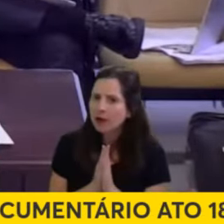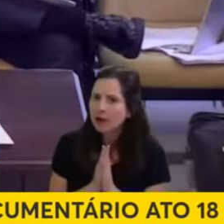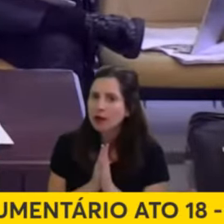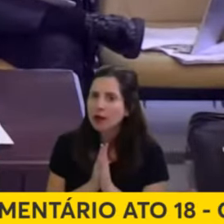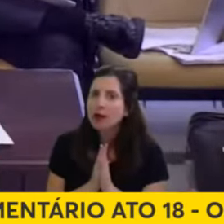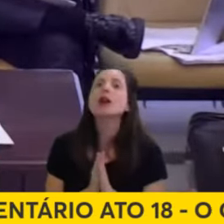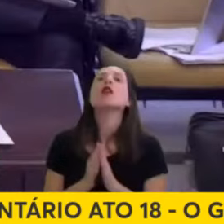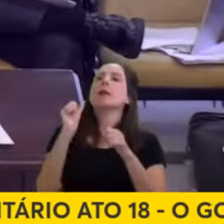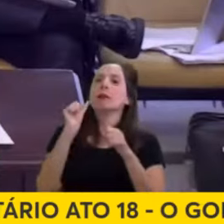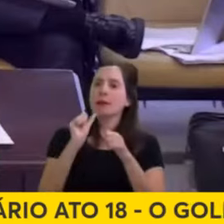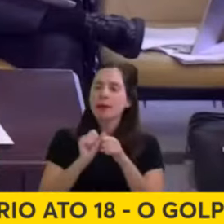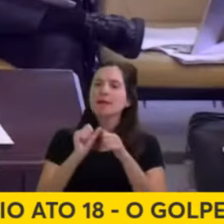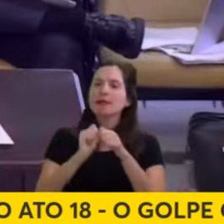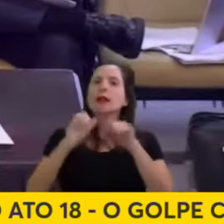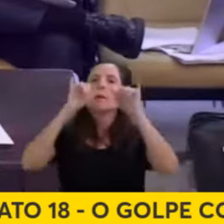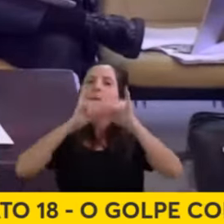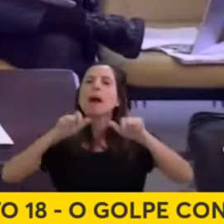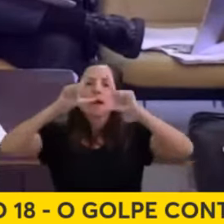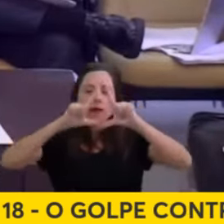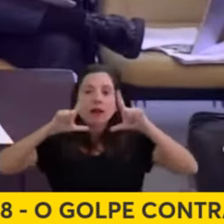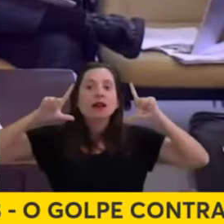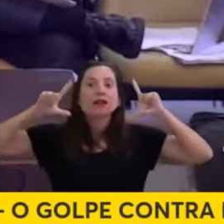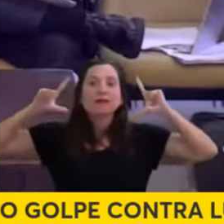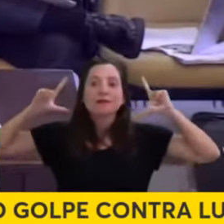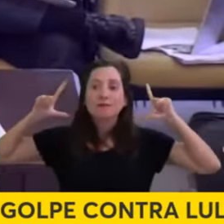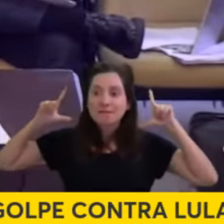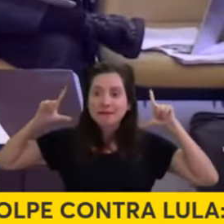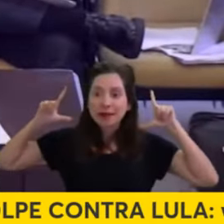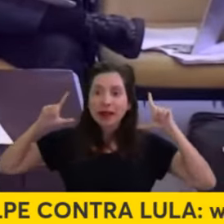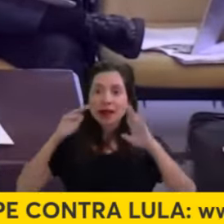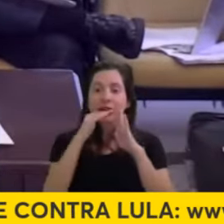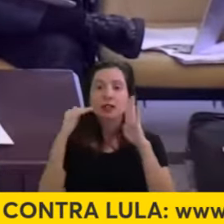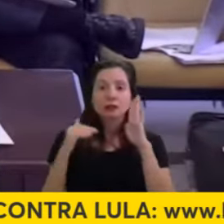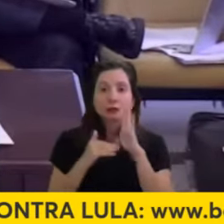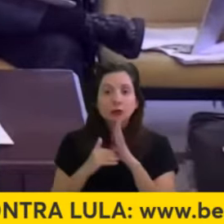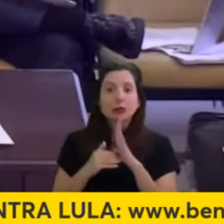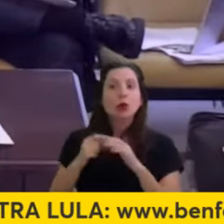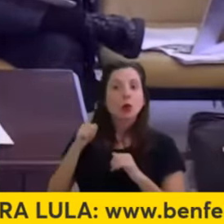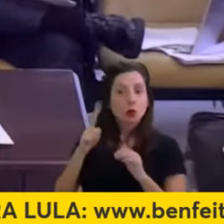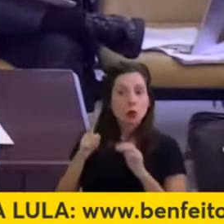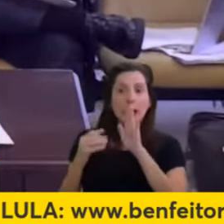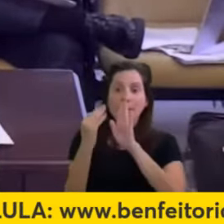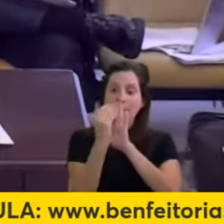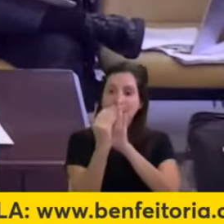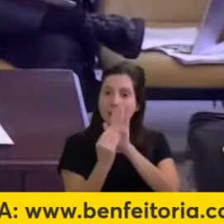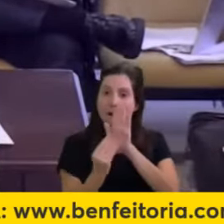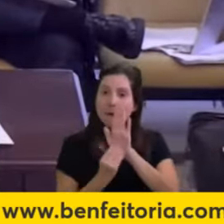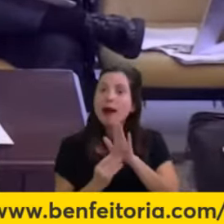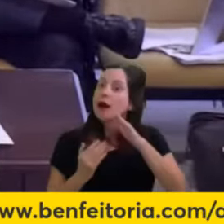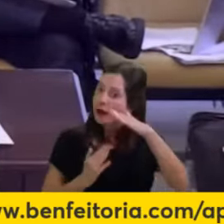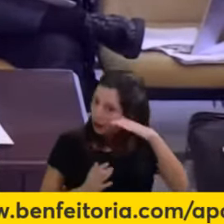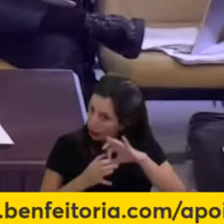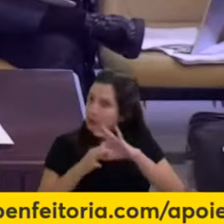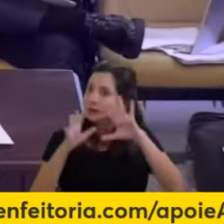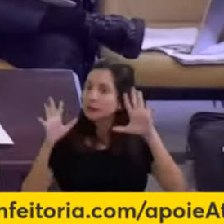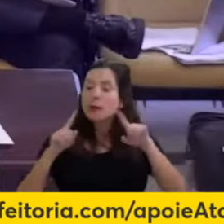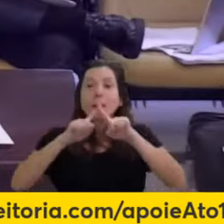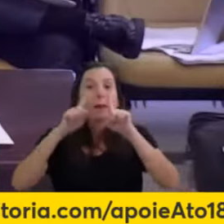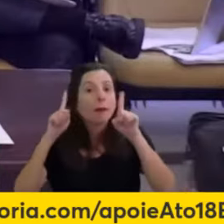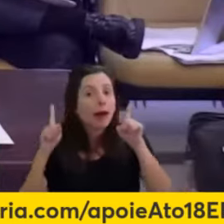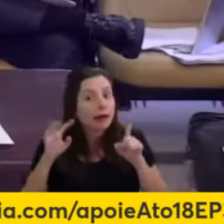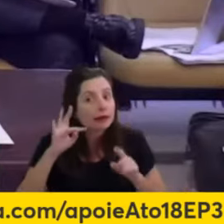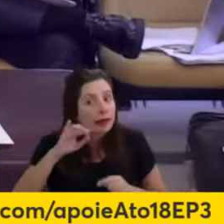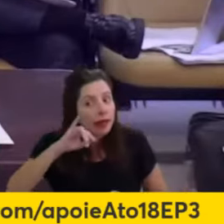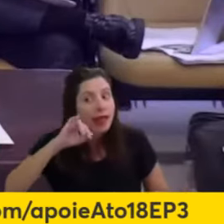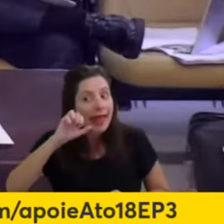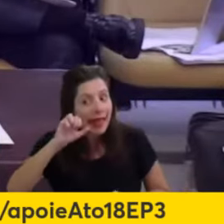pré-campanha para fazer tudo aquilo que de fato 36 a permite mas o TC já falou permite mas com moderação